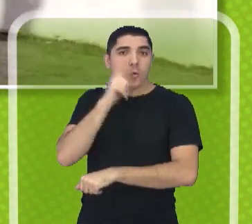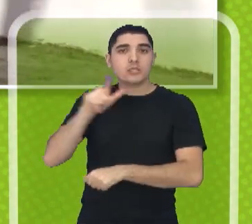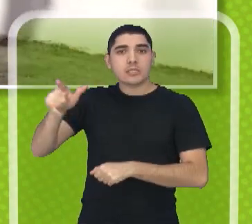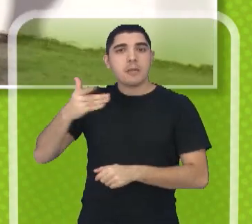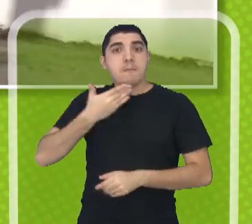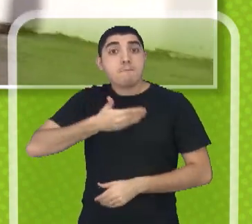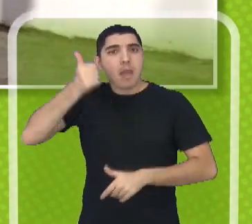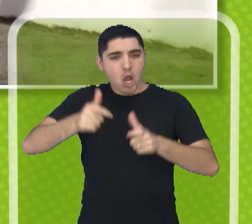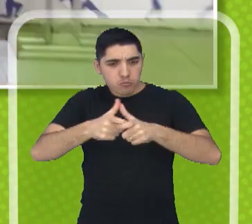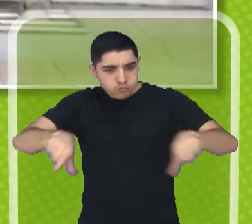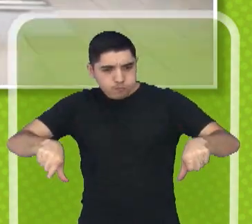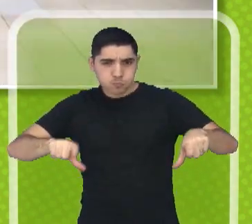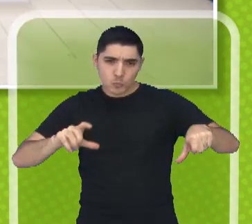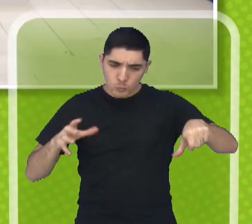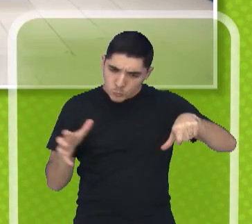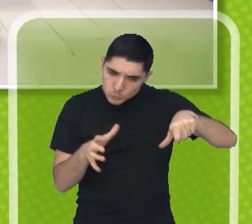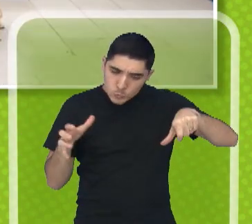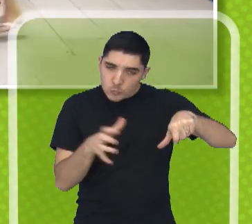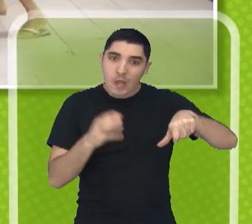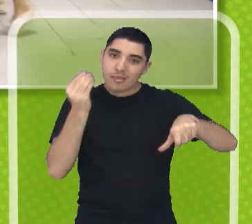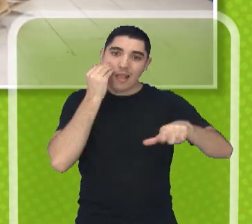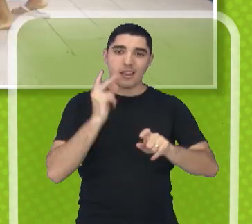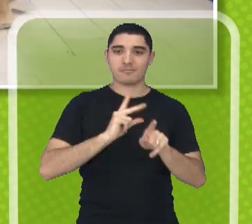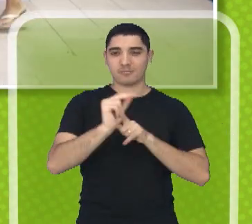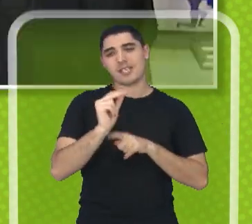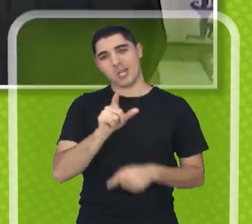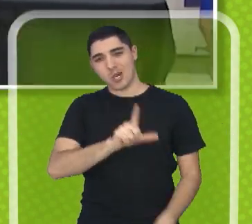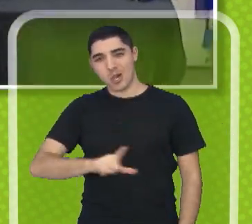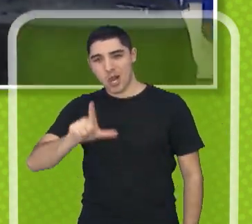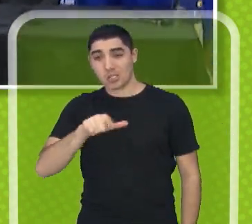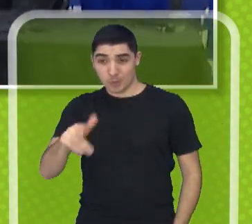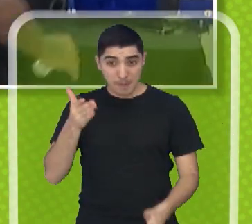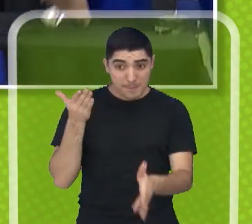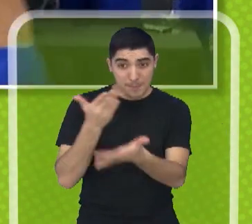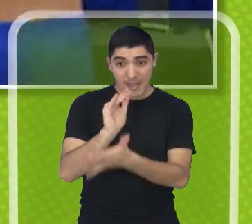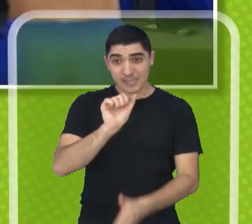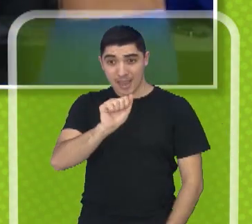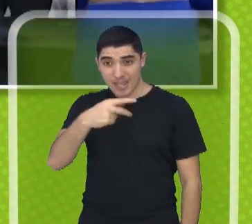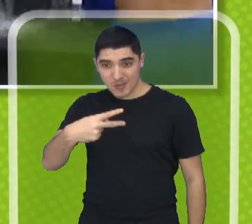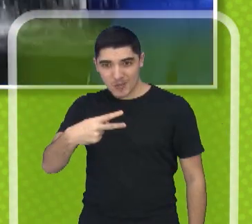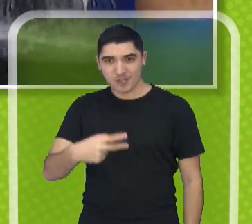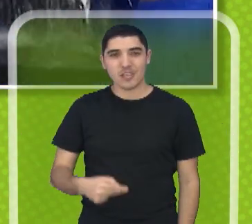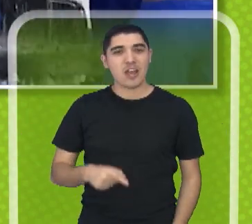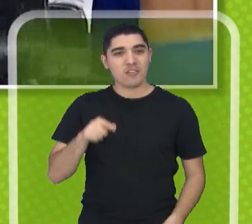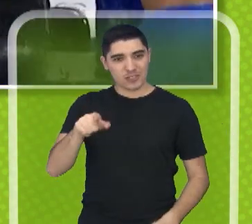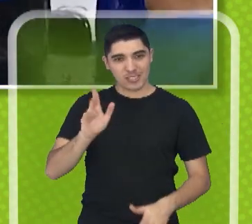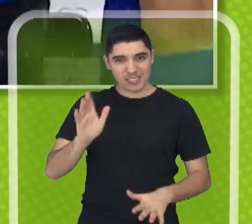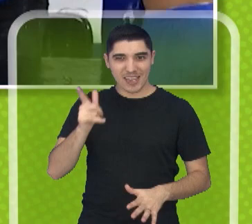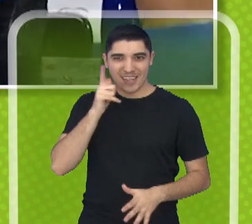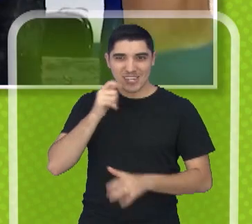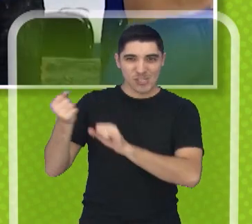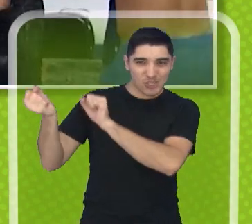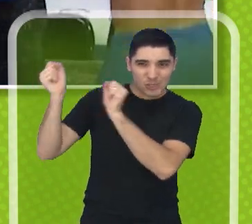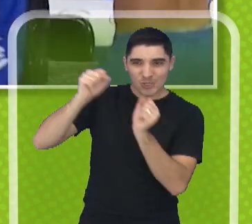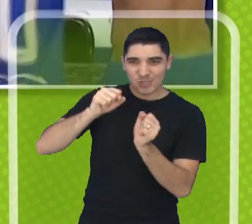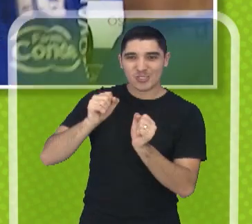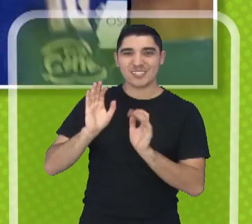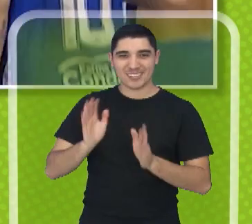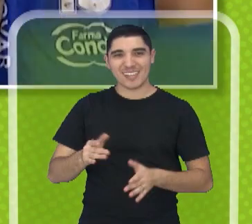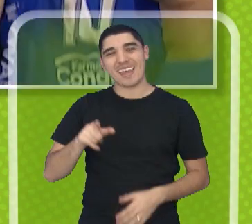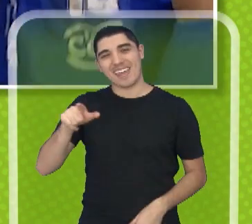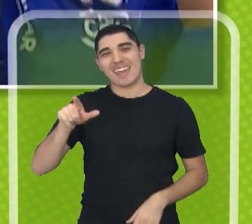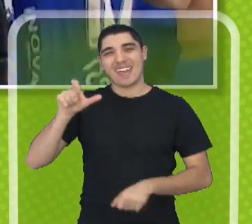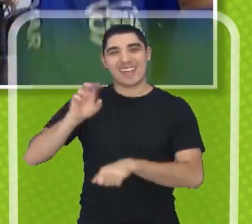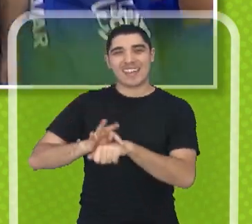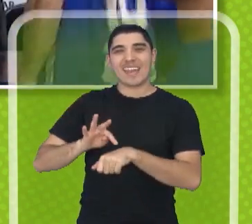campo. E realmente conseguir esse acesso foi... Você tomou um banho foi lá, muito foi bom. Isso? O pessoal buscou mais ali o Ricardo,